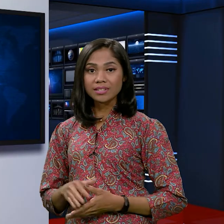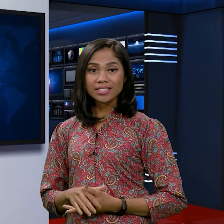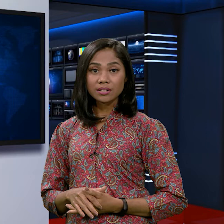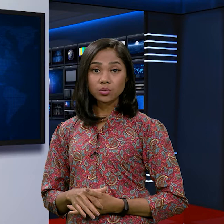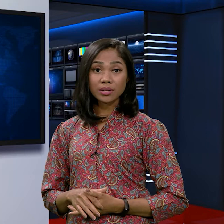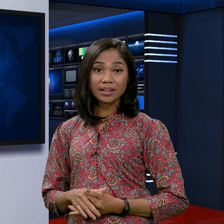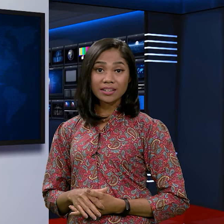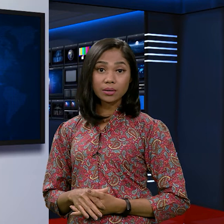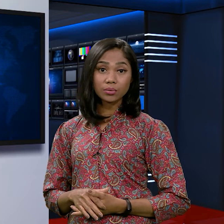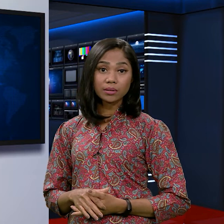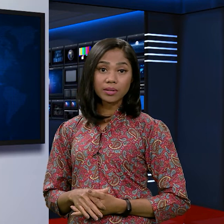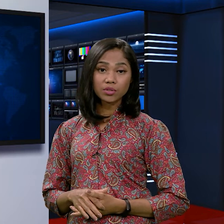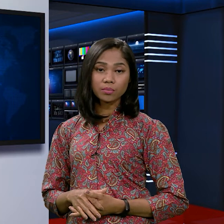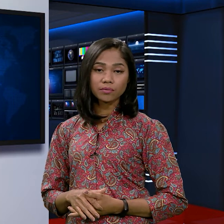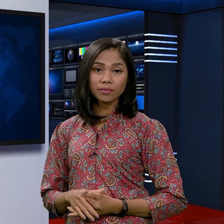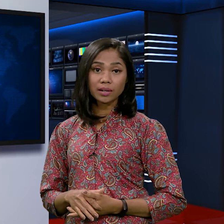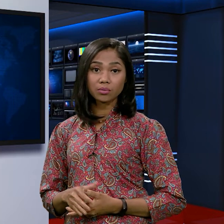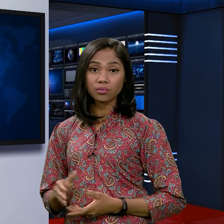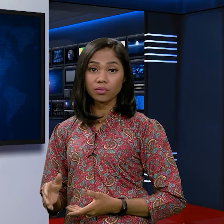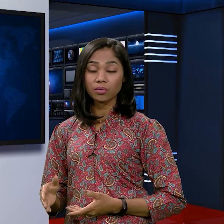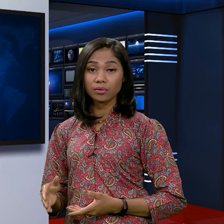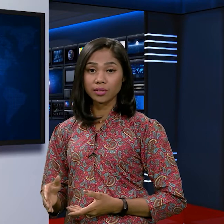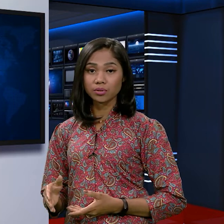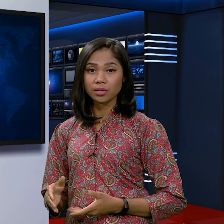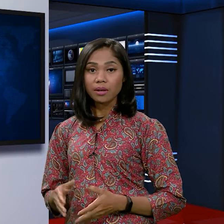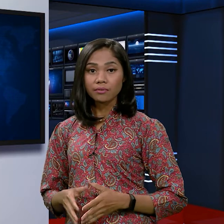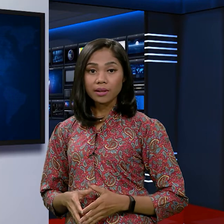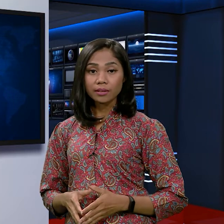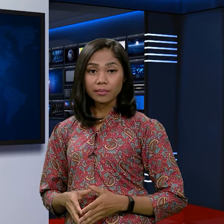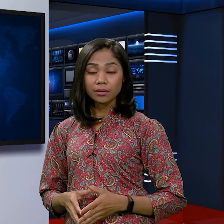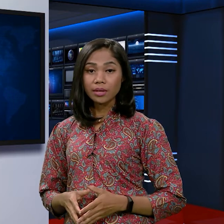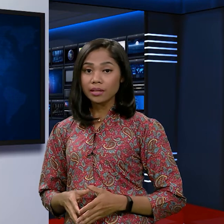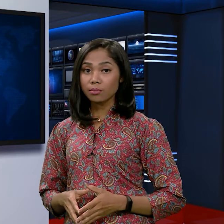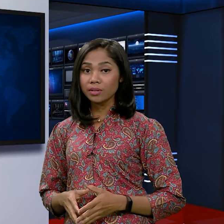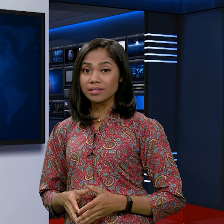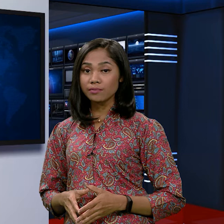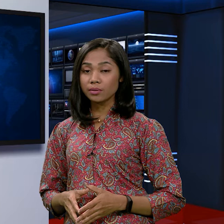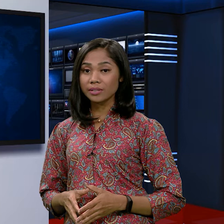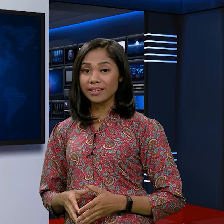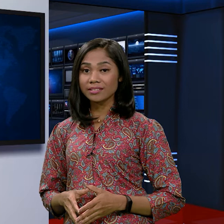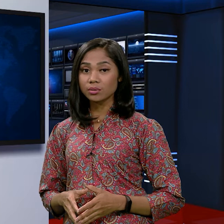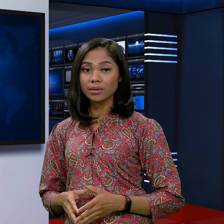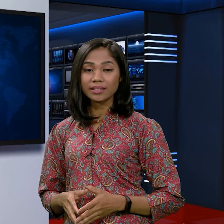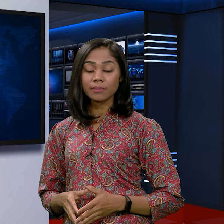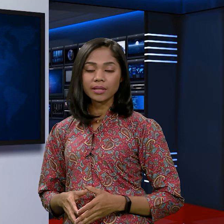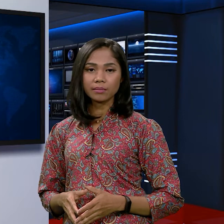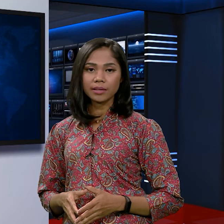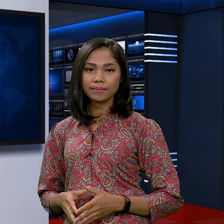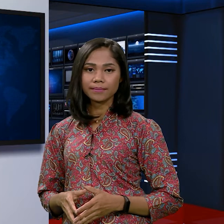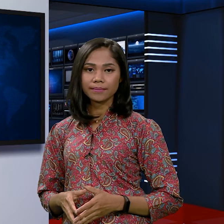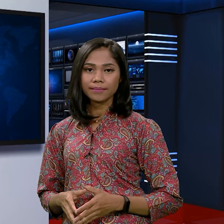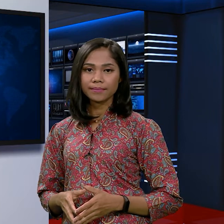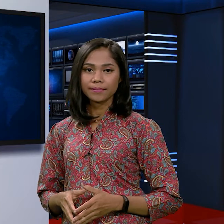os indígenas Guarani lutam para sobreviver ao novo coronavírus. Falam em medo e em muitas dificuldades durante a